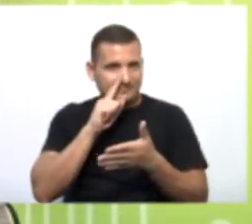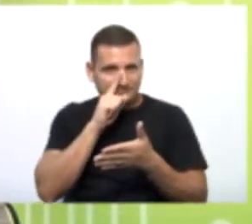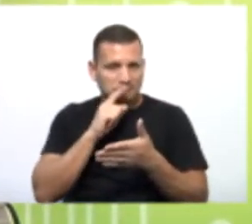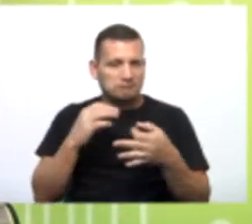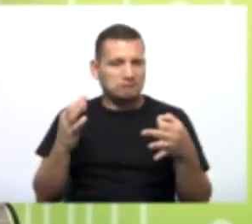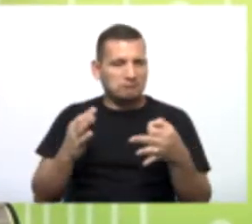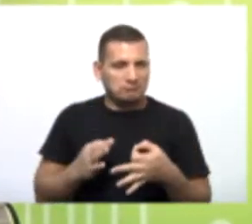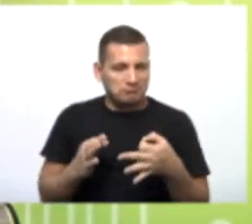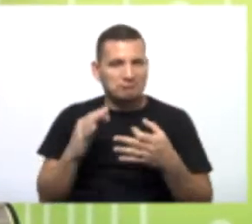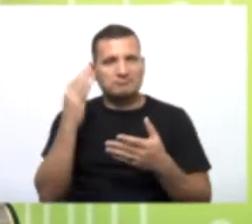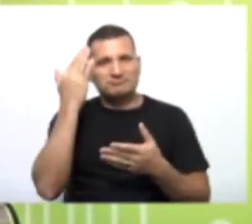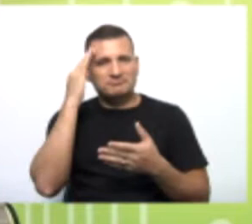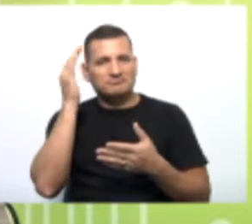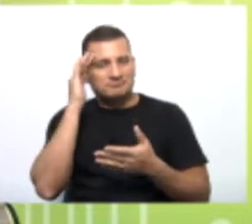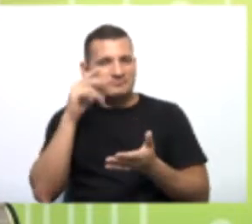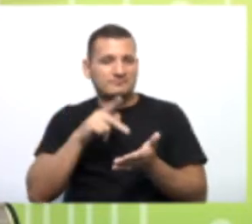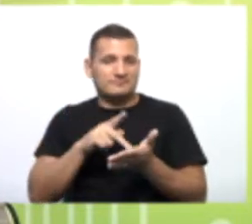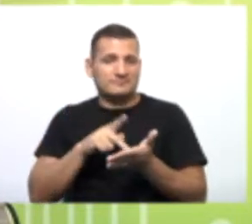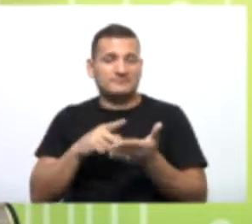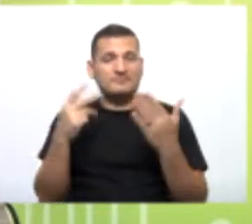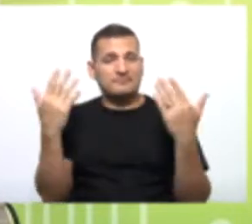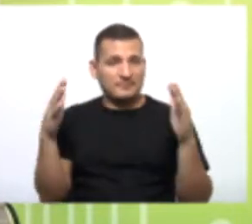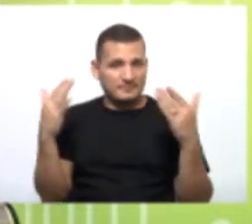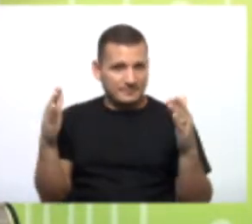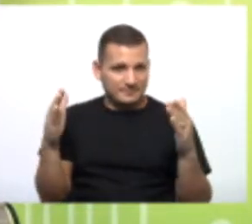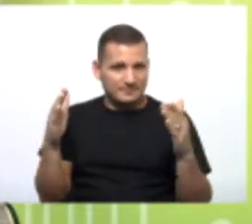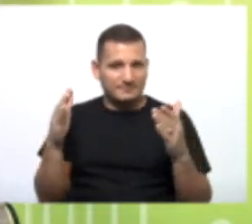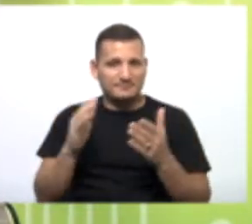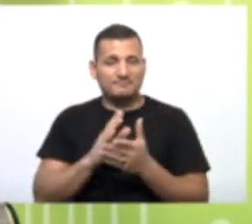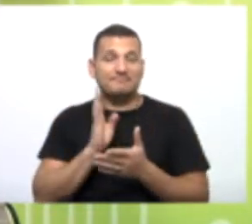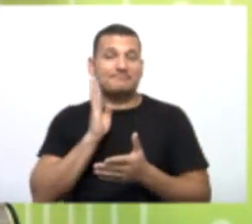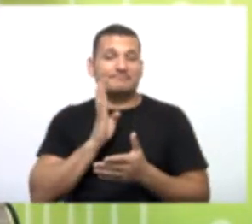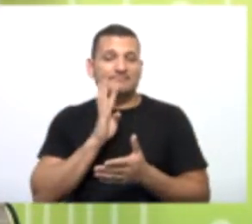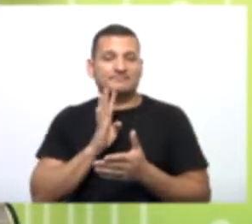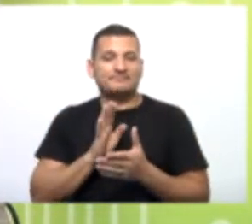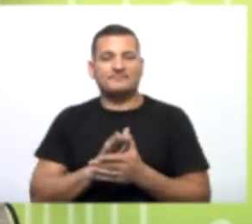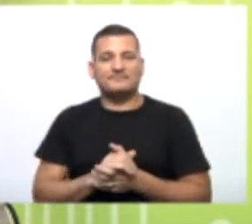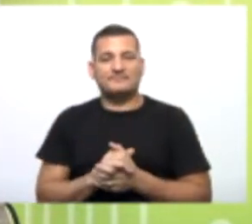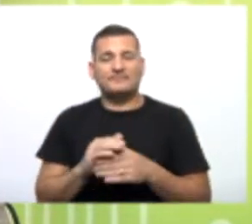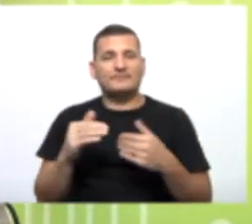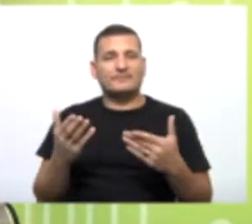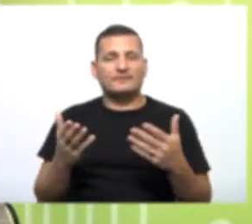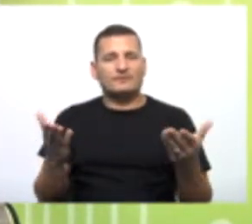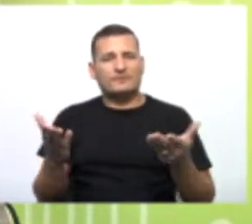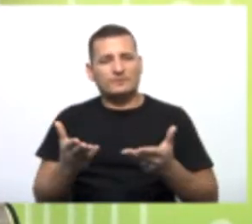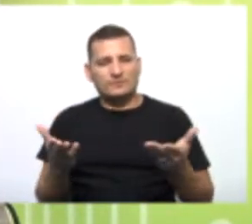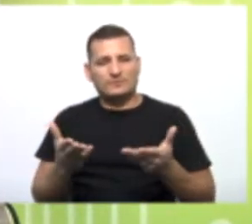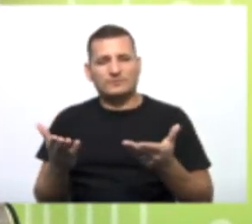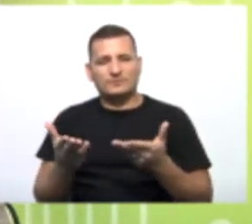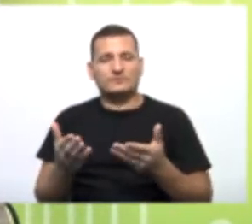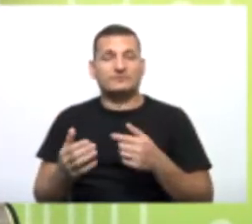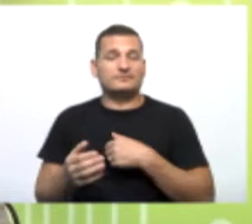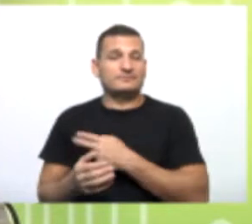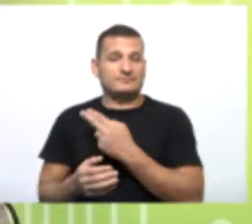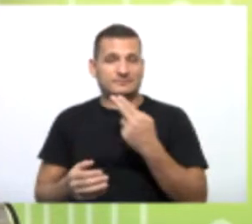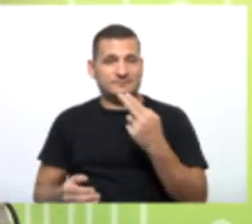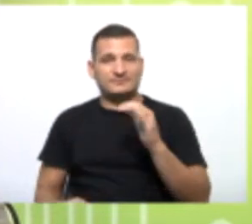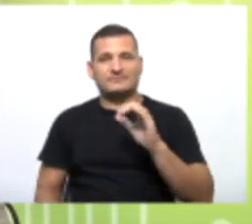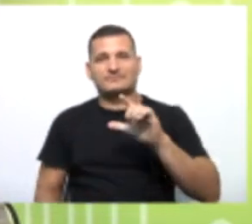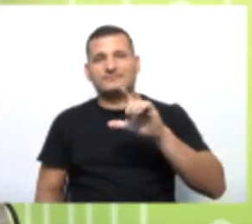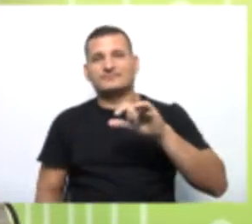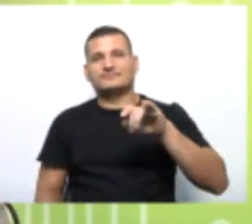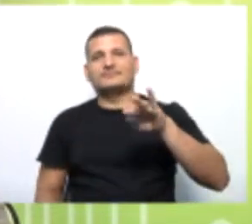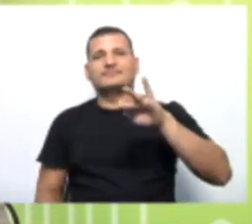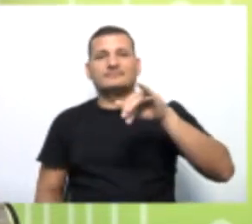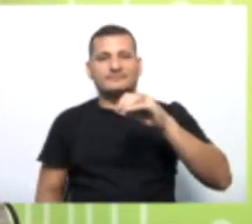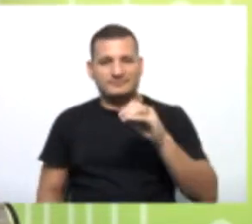brilhante, entenderam realmente. Parabéns, tá certo? Muito legal. Então, quem está aqui com vocês é o Clébio Biliani de